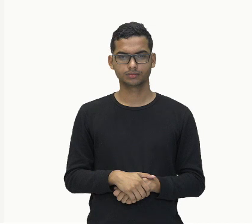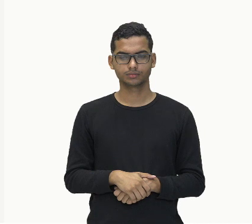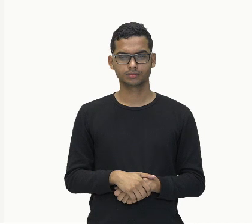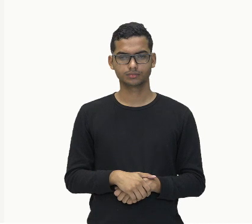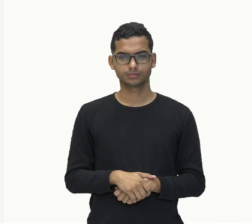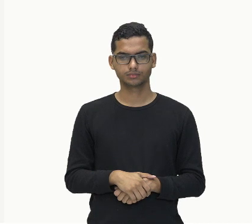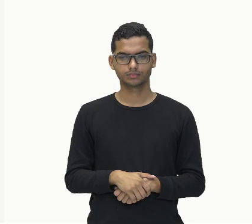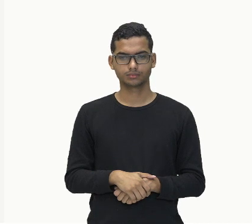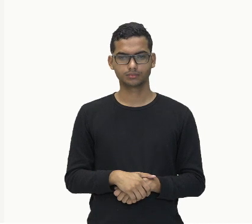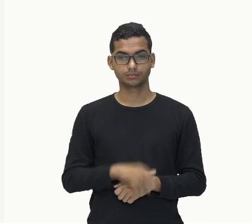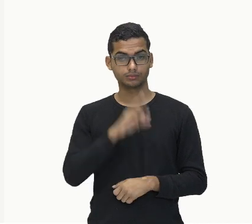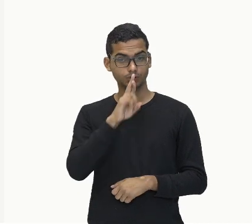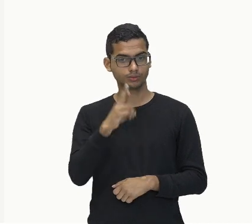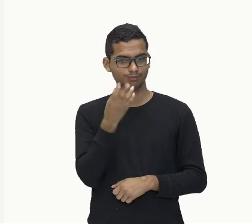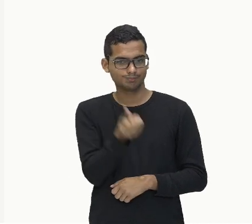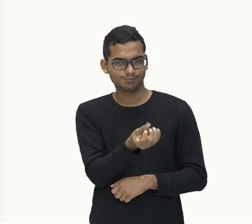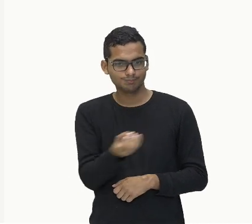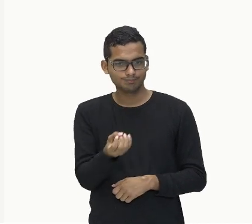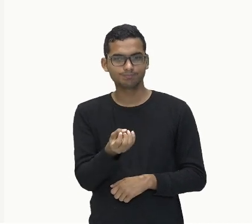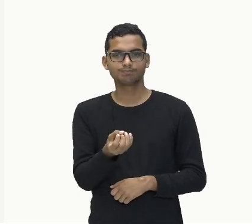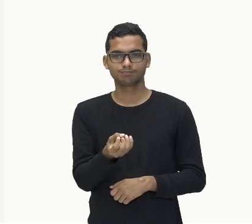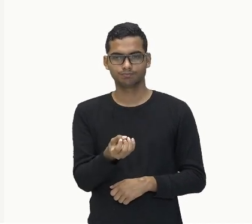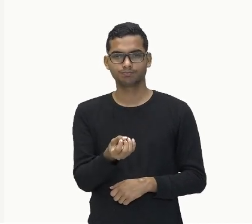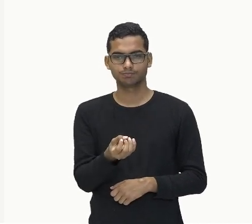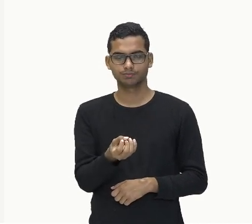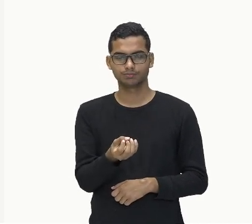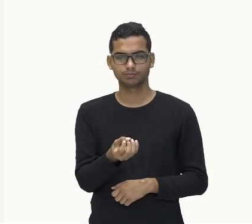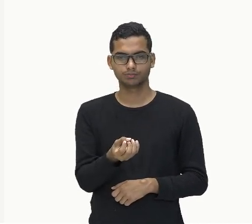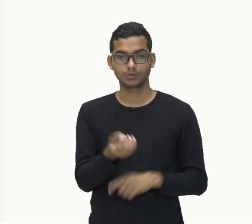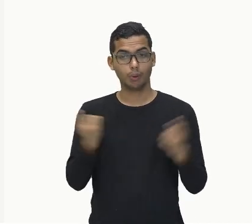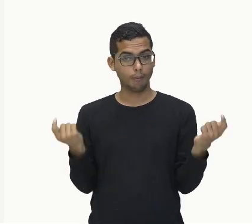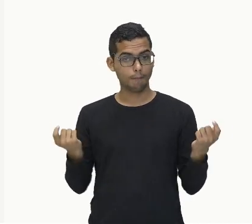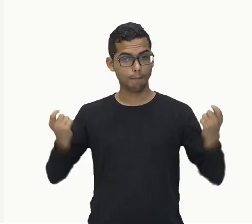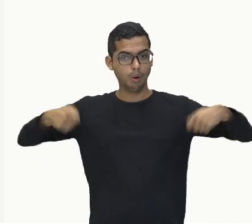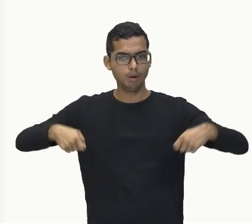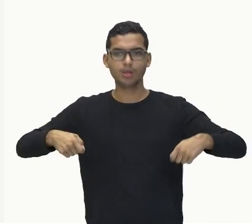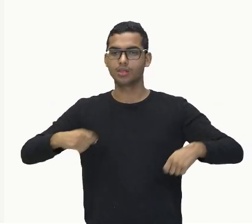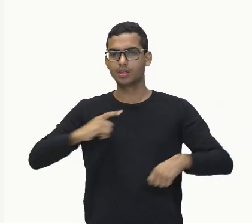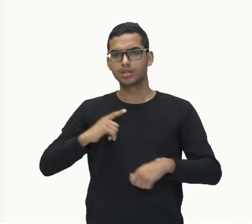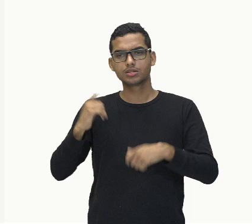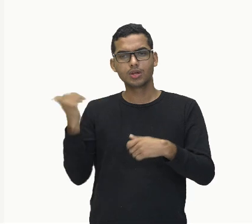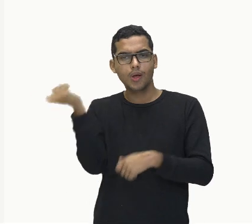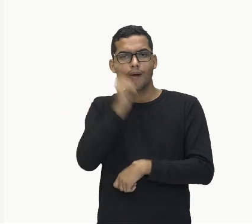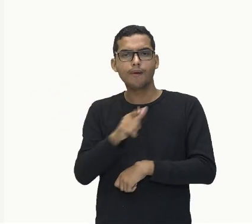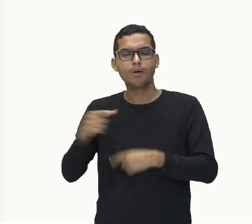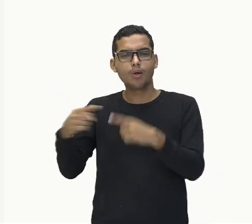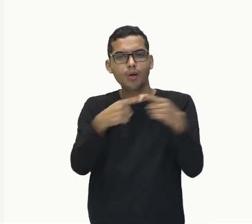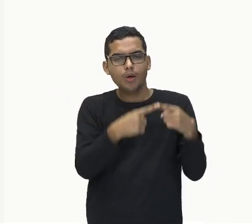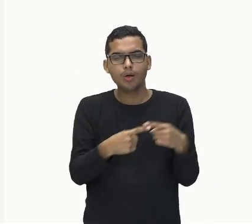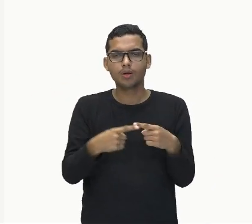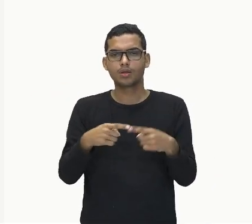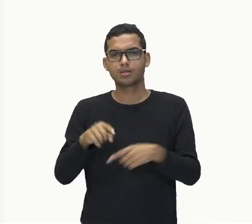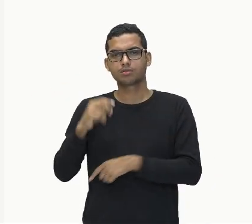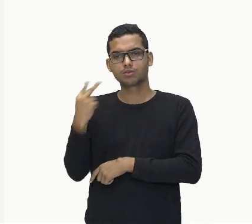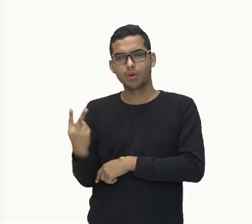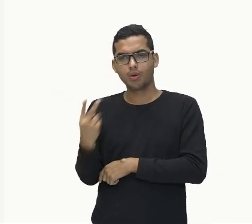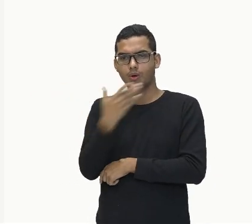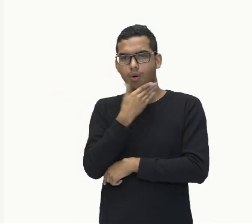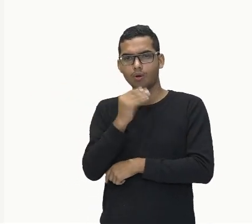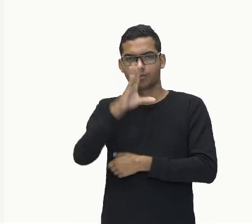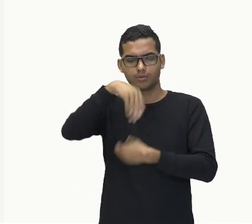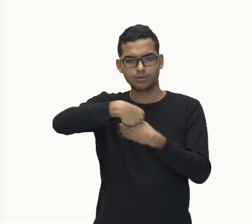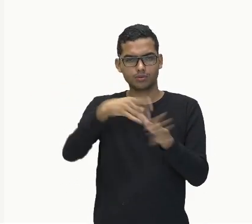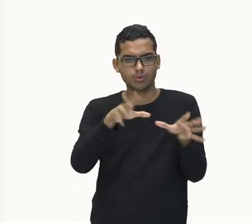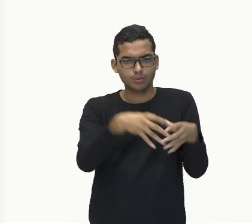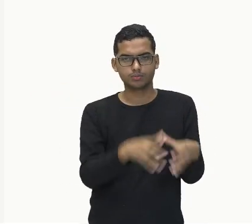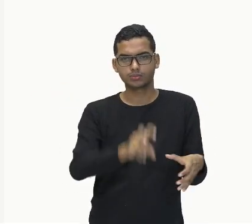6, 60. Então, temos 60 possibilidades de combinar 2 homens entre os 5 e